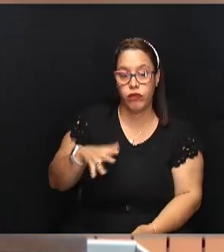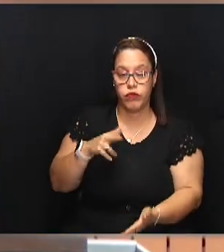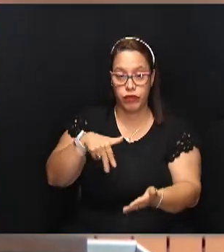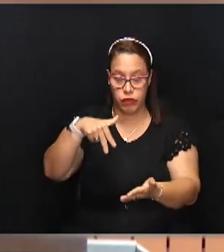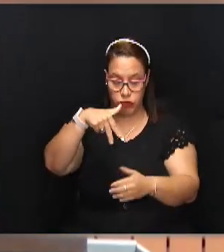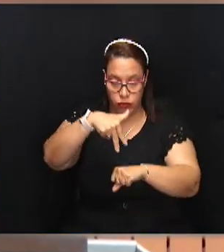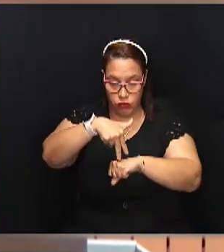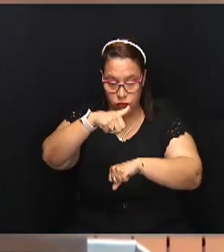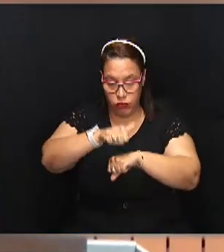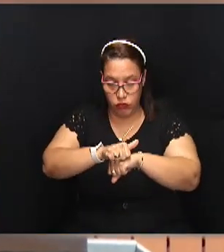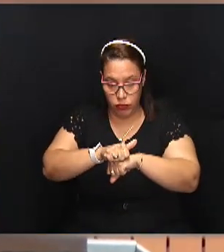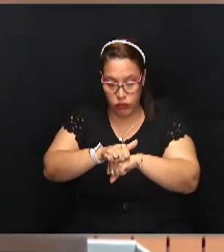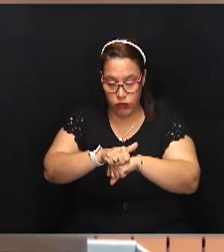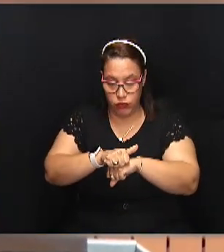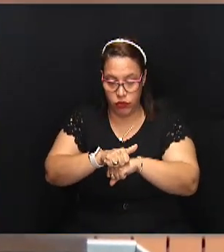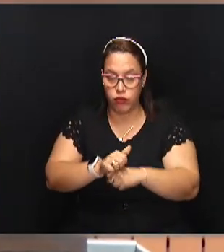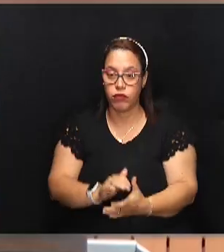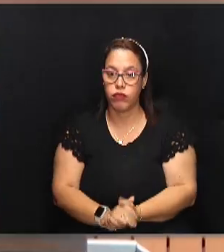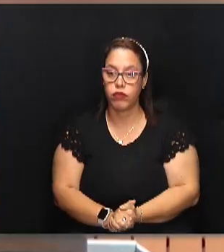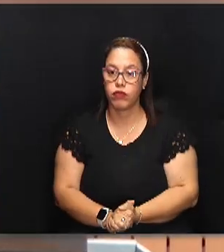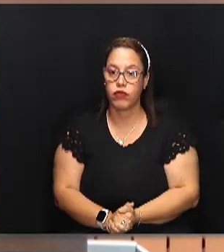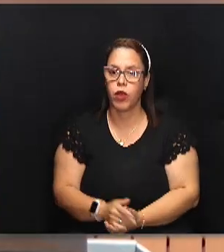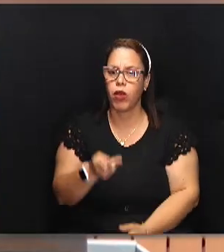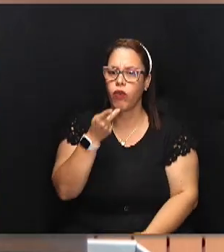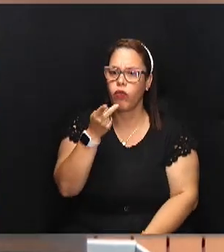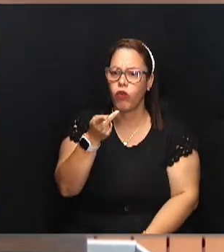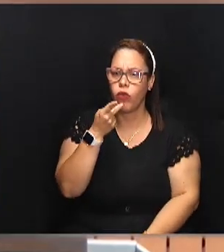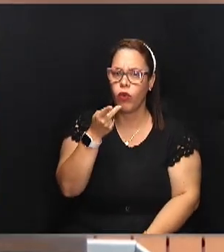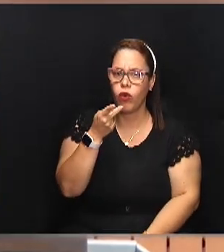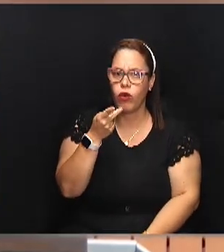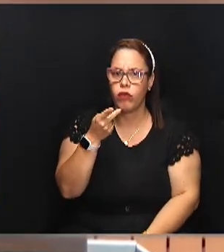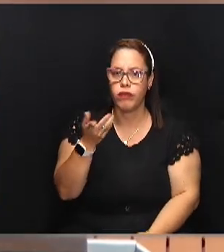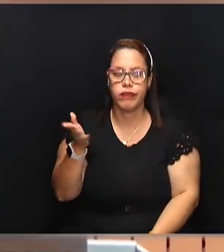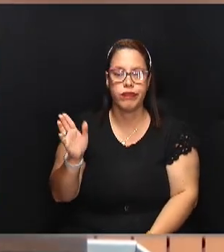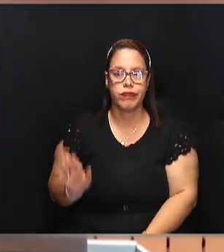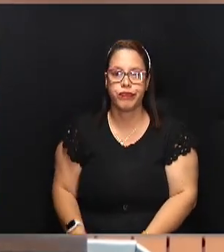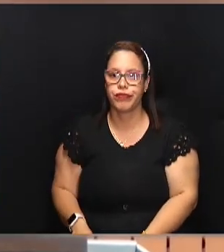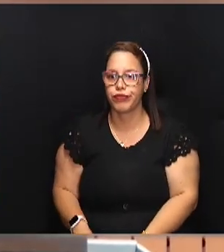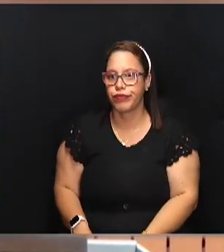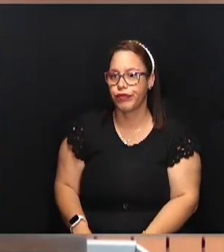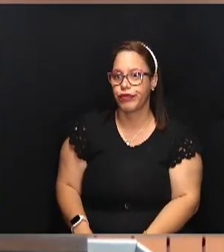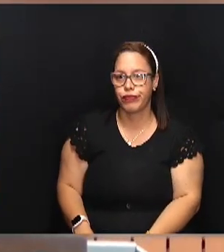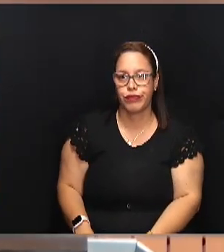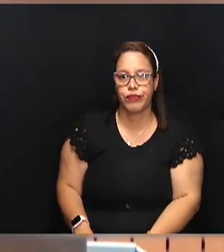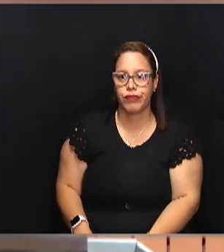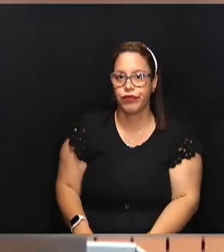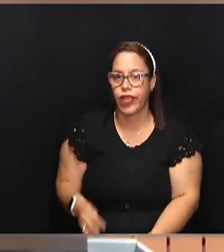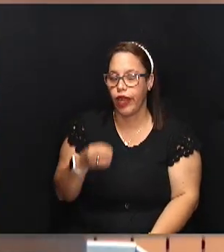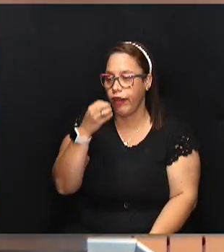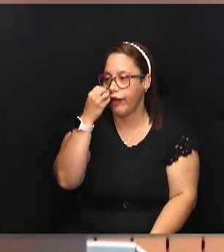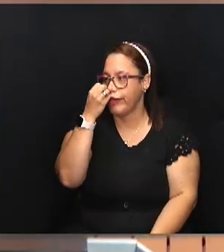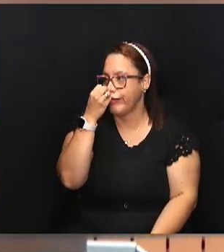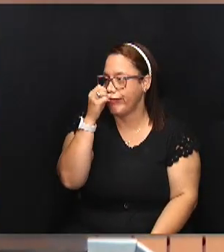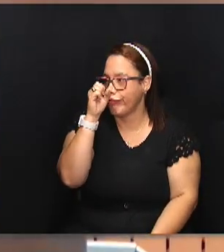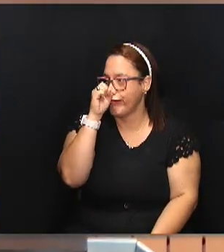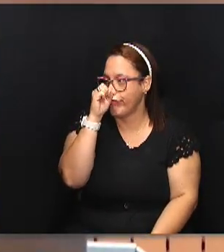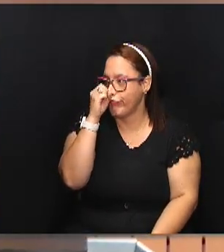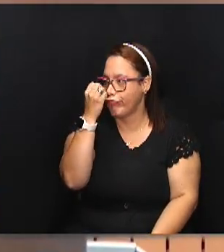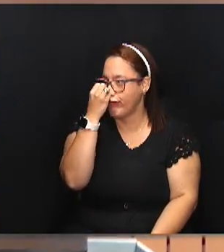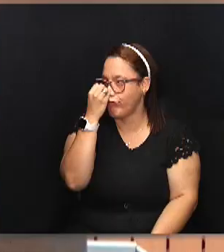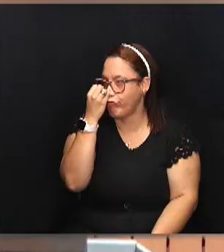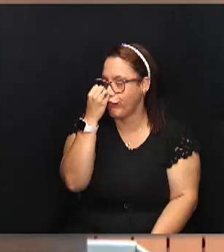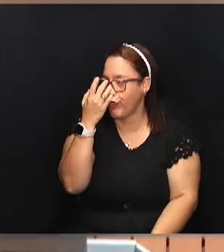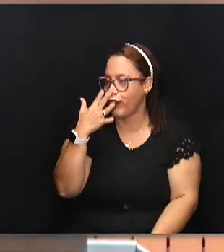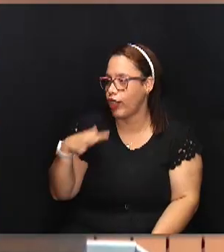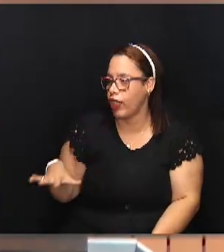nessa tribuna para falar dessa palhaçada na internet e de estar fazendo com criança, né?